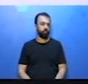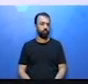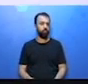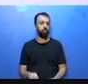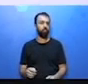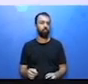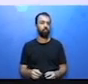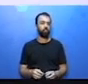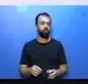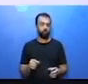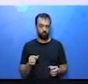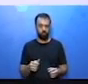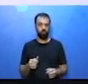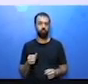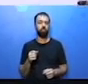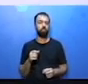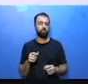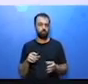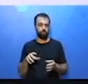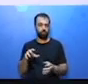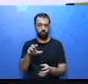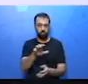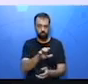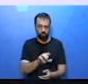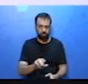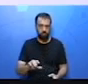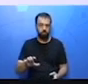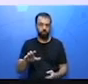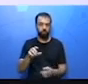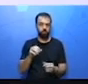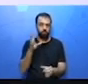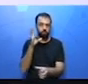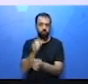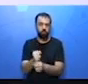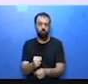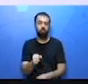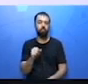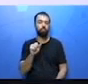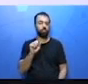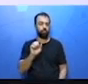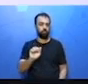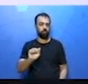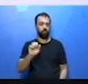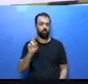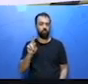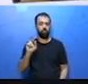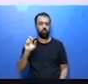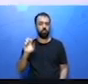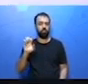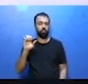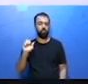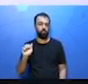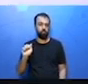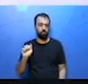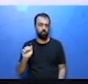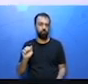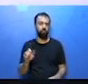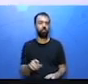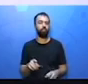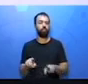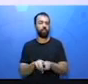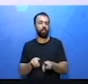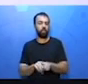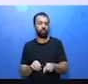consigo calcular a área e eu consigo calcular o comprimento em volta. Já na circunferência eu consigo calcular